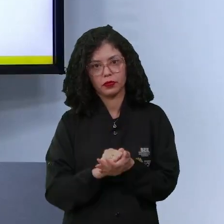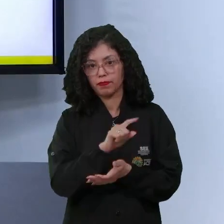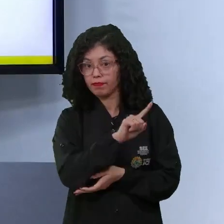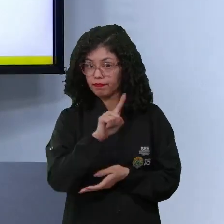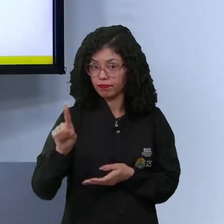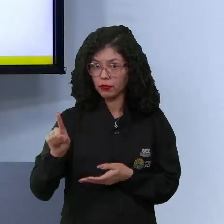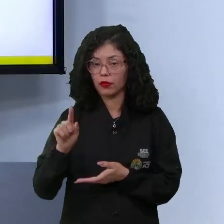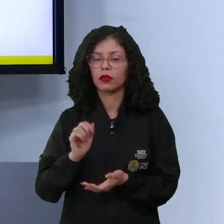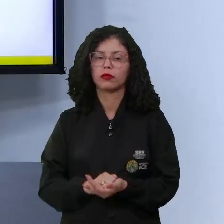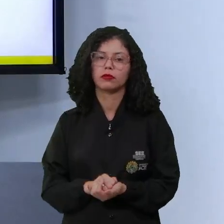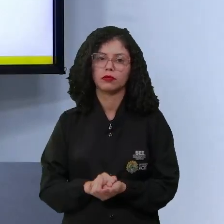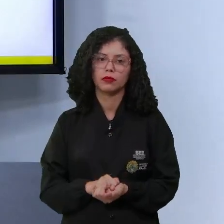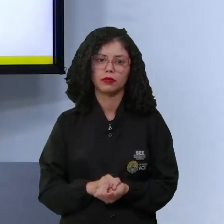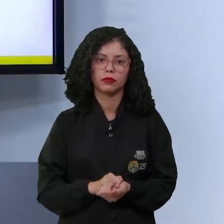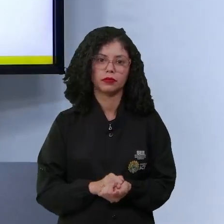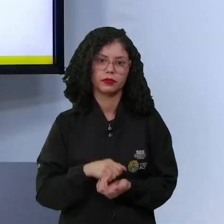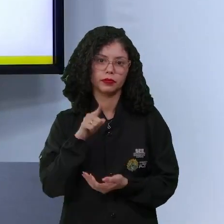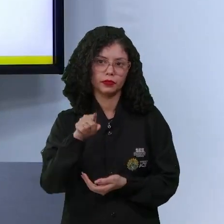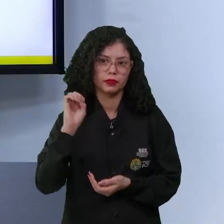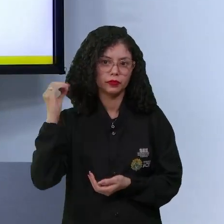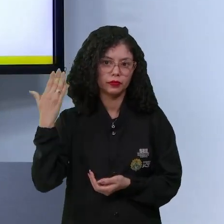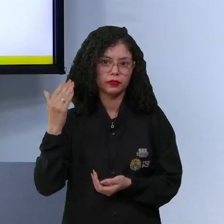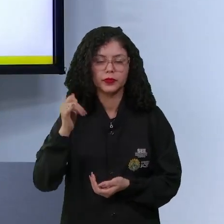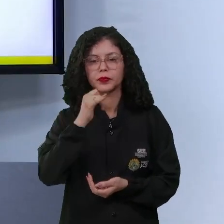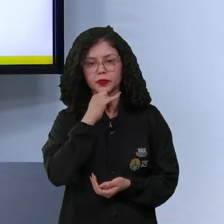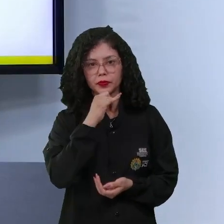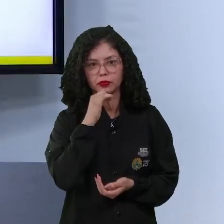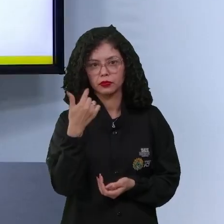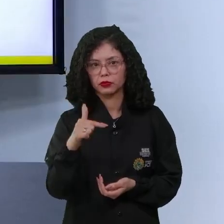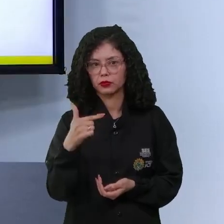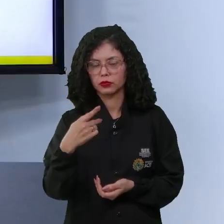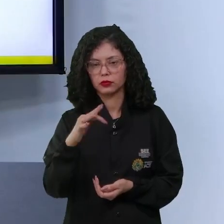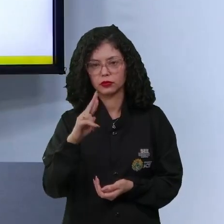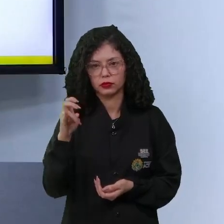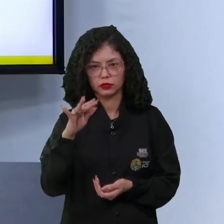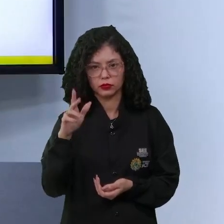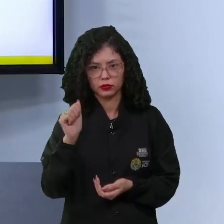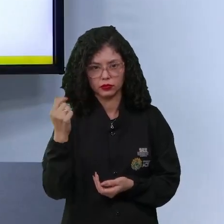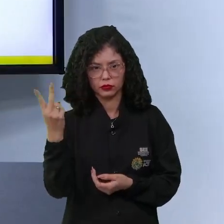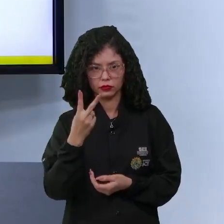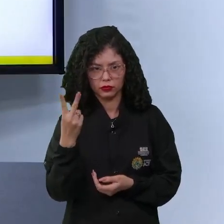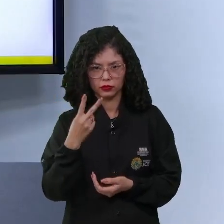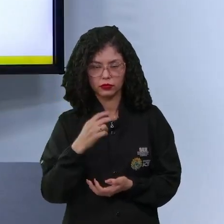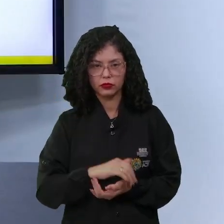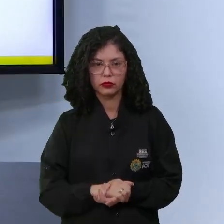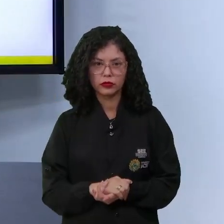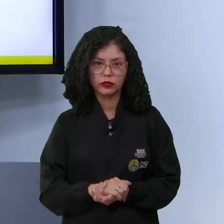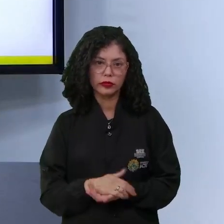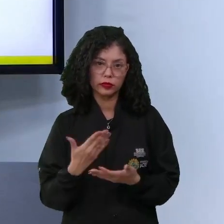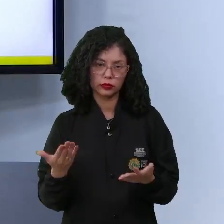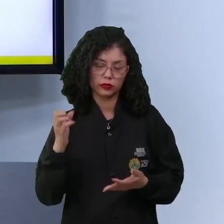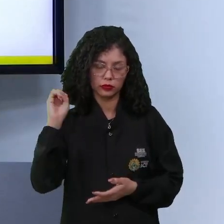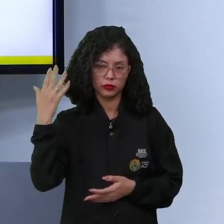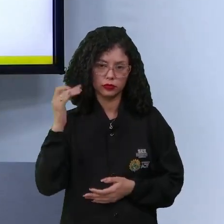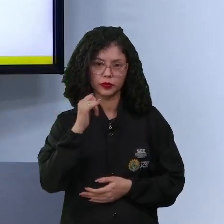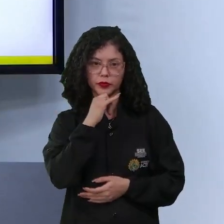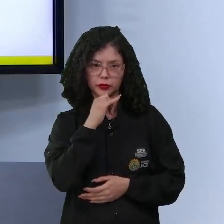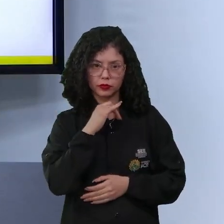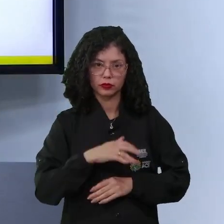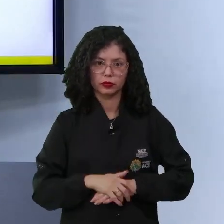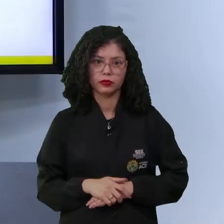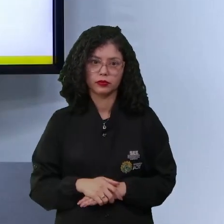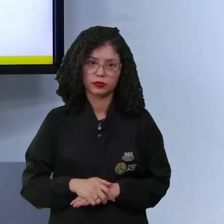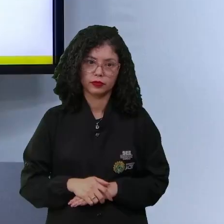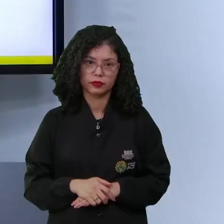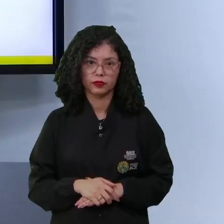não proporcionais. Nesse caso aqui, nesse exemplo, não há proporção entre essas duas grandezas, no caso desse exemplo. Então,